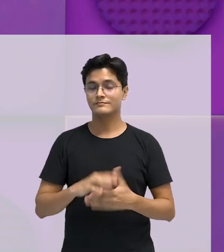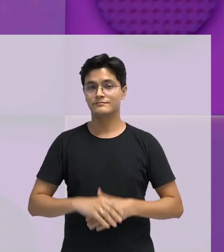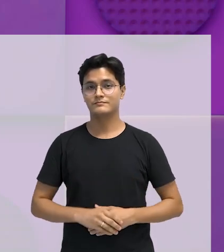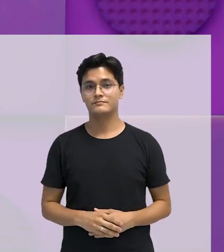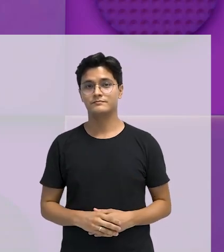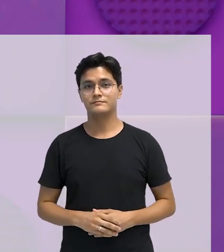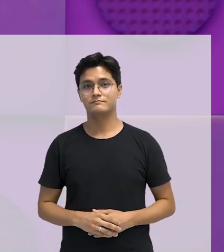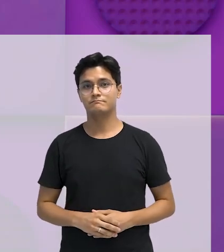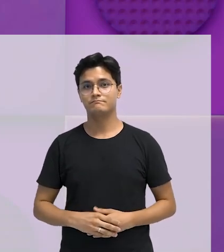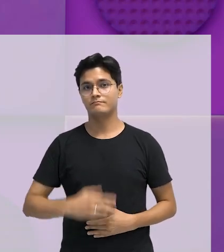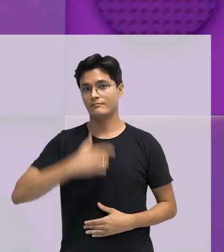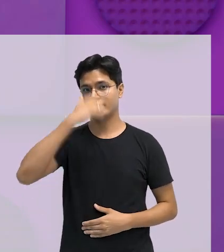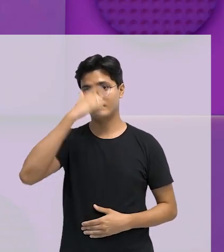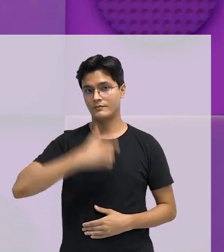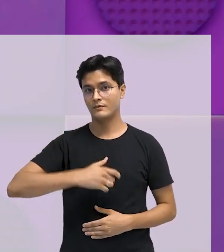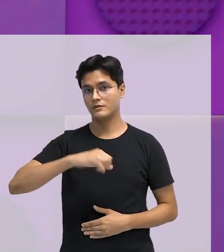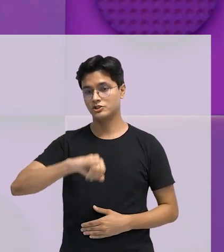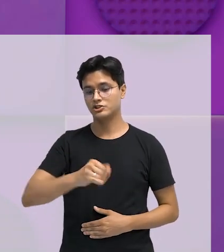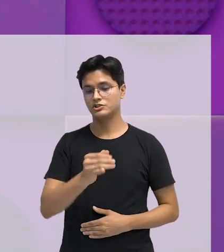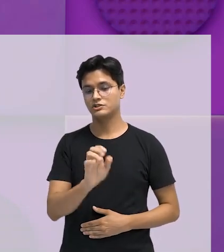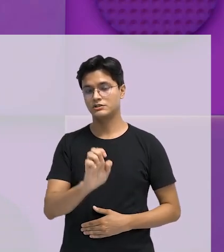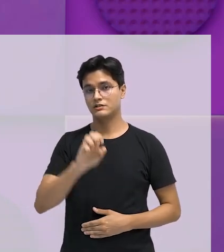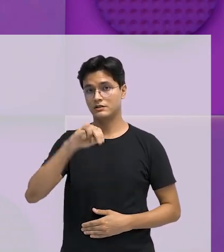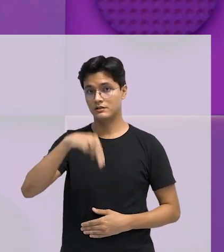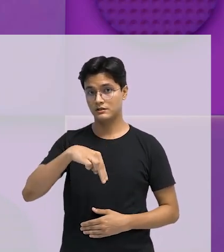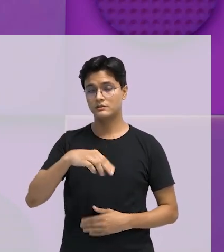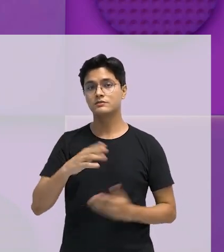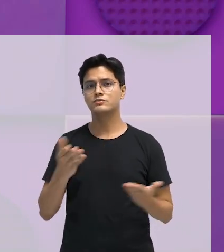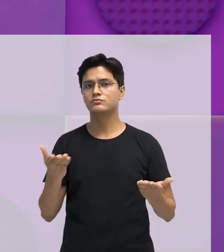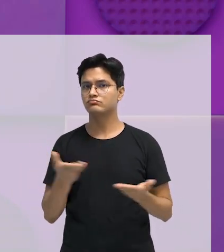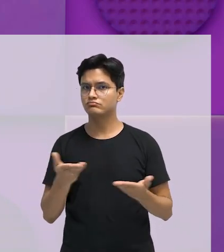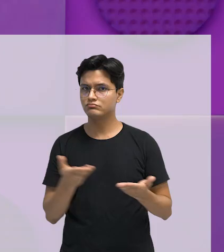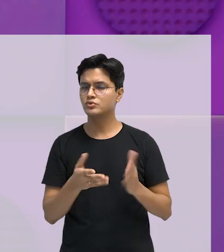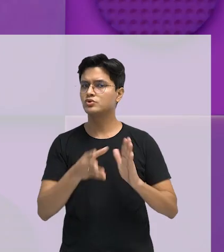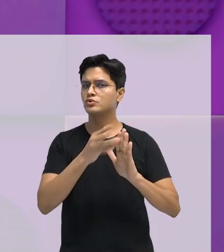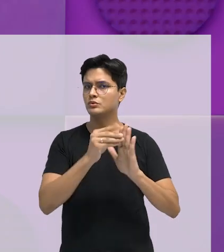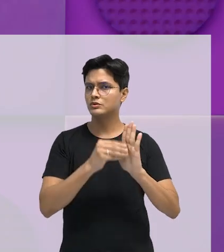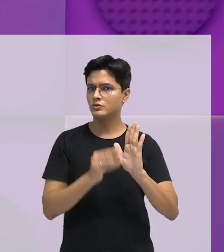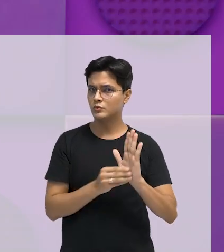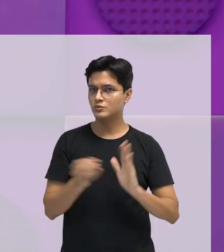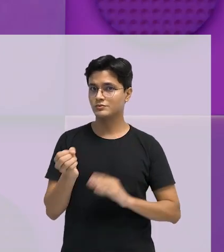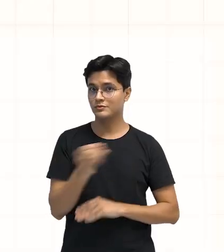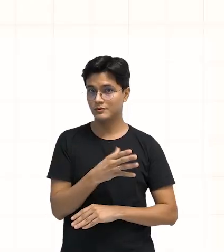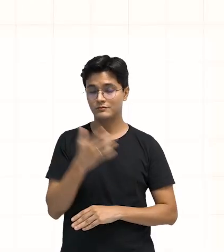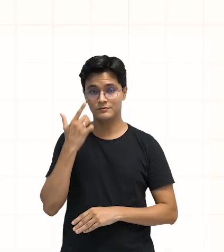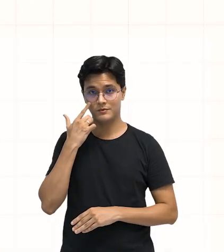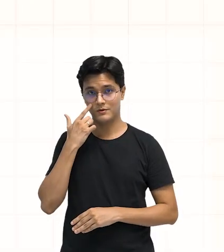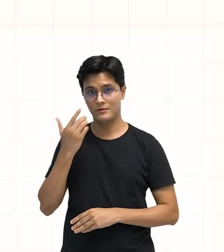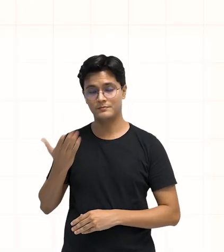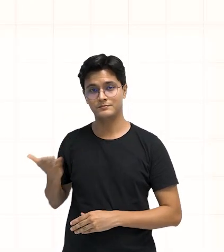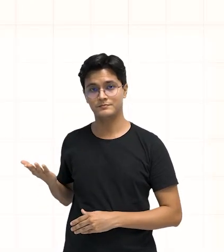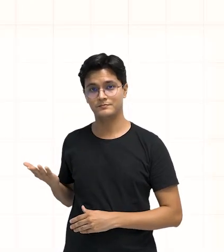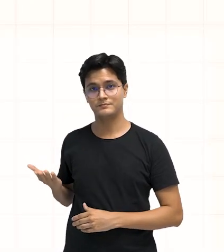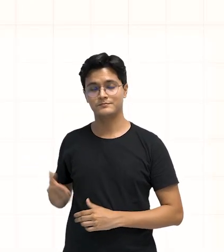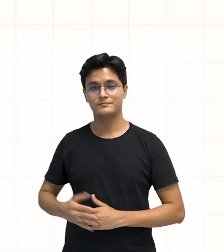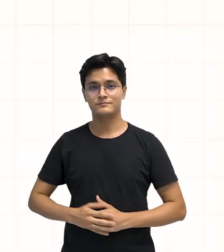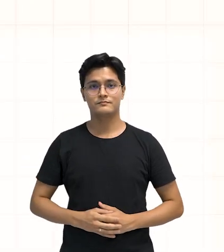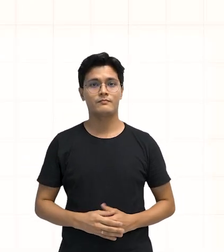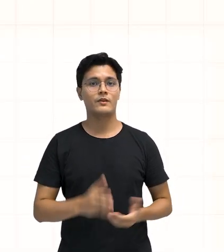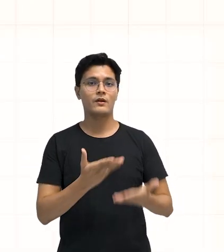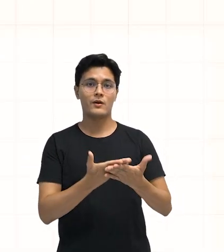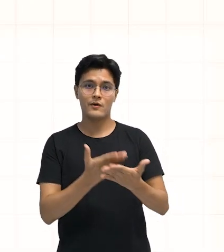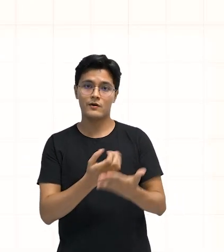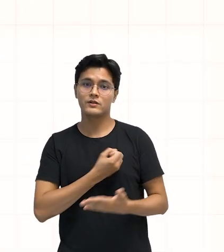2. Aqui é o professor Jean Nobre e juntos nós iremos abordar um novo conteúdo. Vamos a ele, então? Aí está, aula de